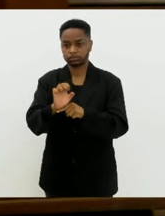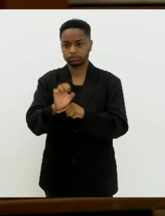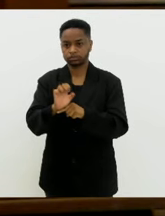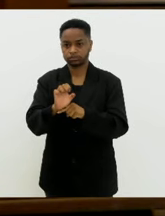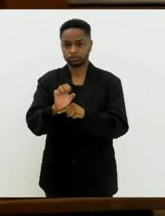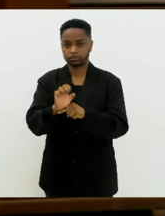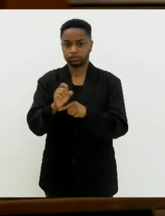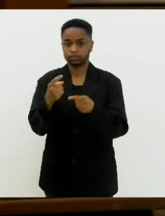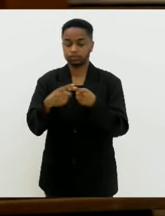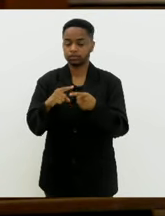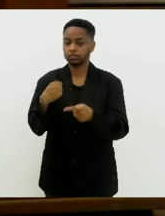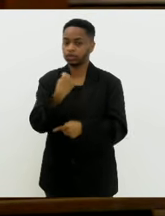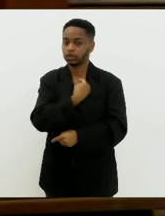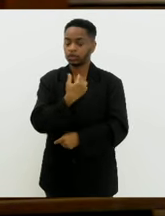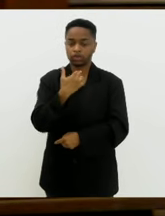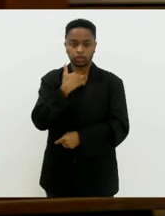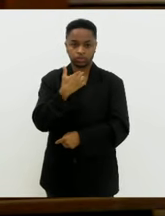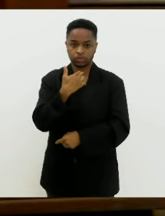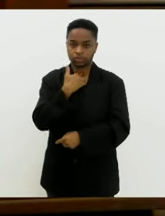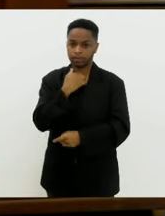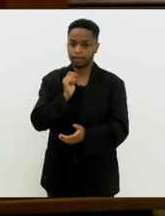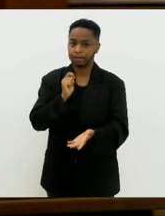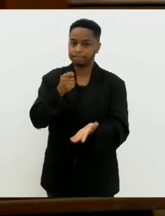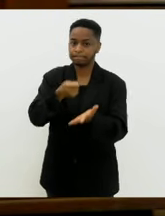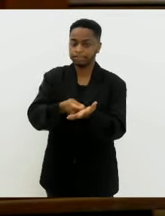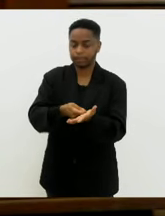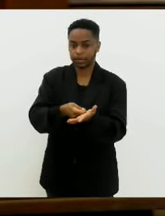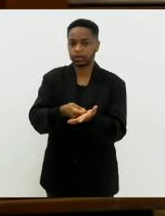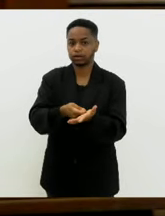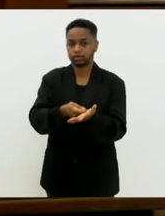não podemos estar pagando